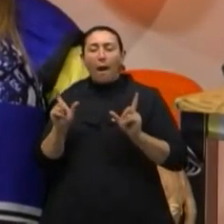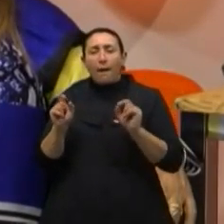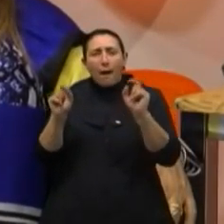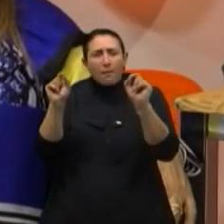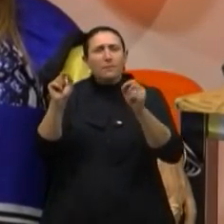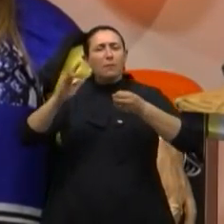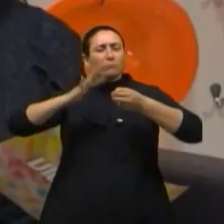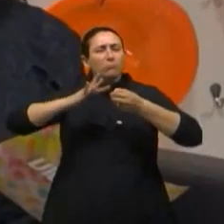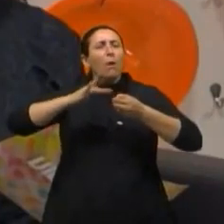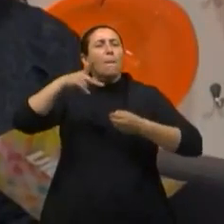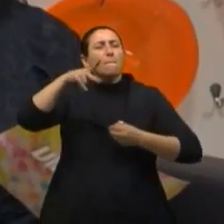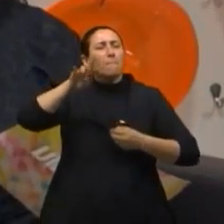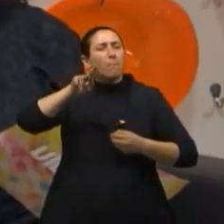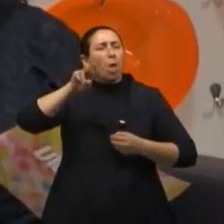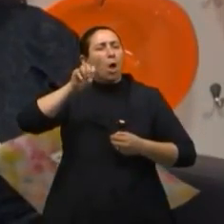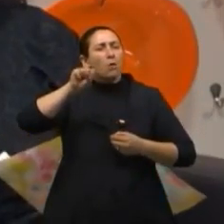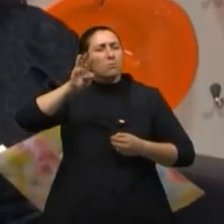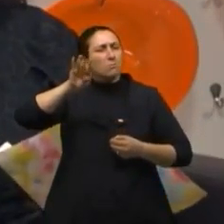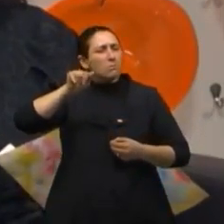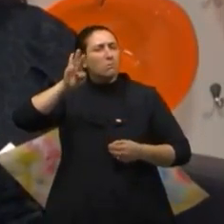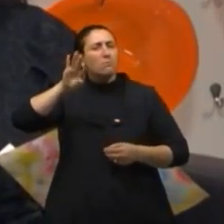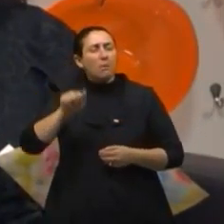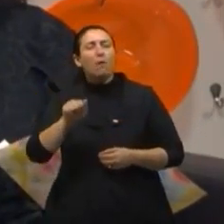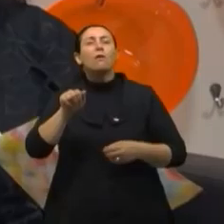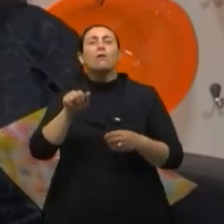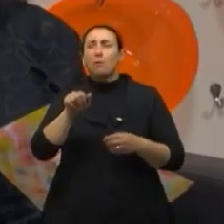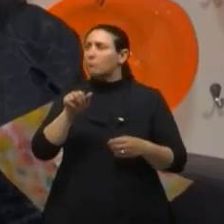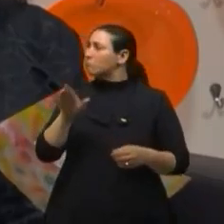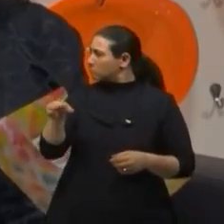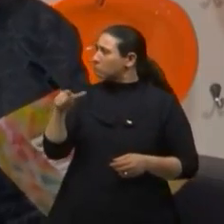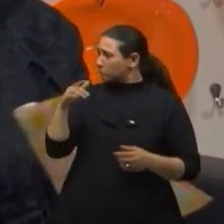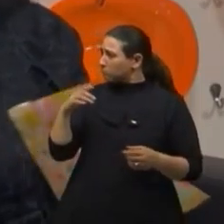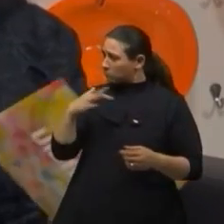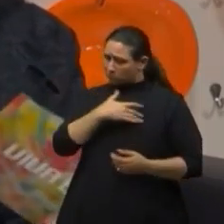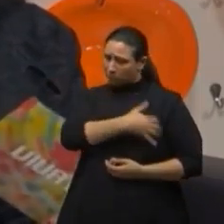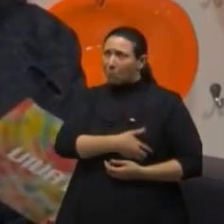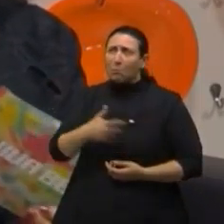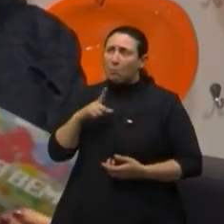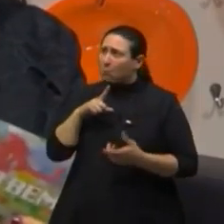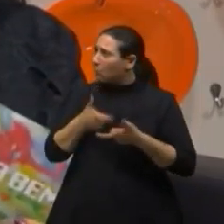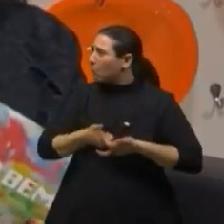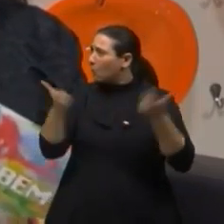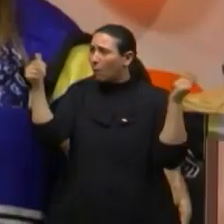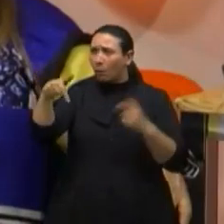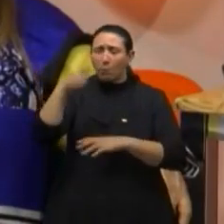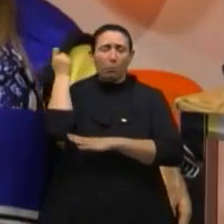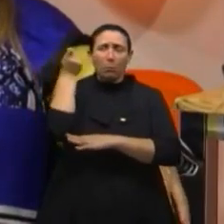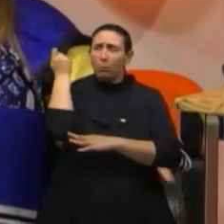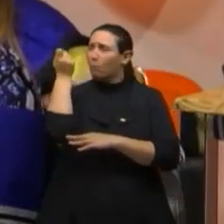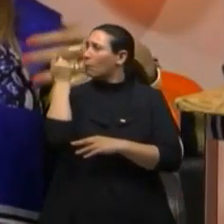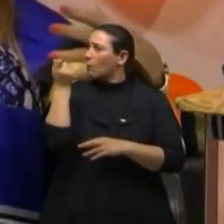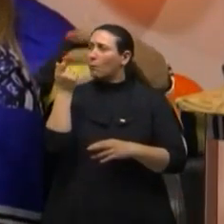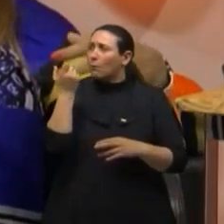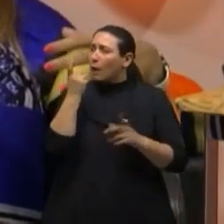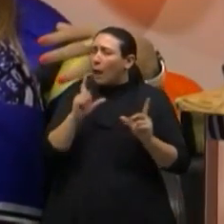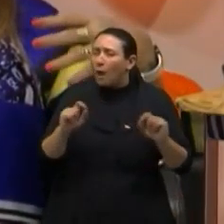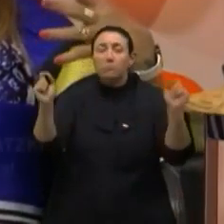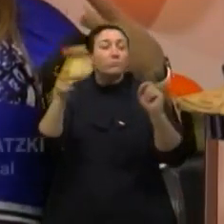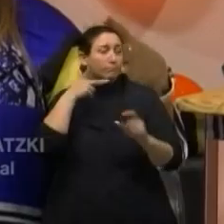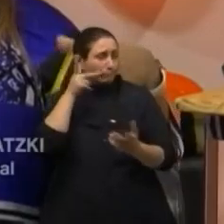câncer de mama as a Porto Alegre é a capital campeã no Brasil tem que se fazer alguma coisa ex tem que ter também esse cuidar já